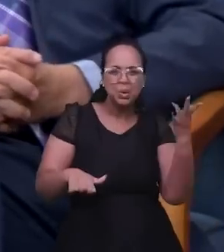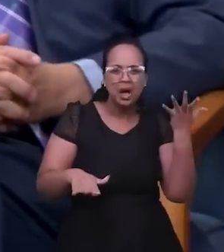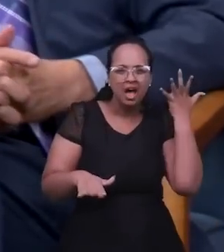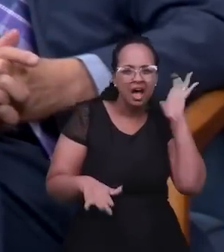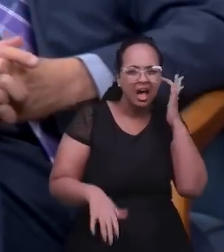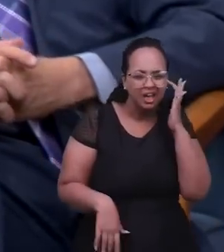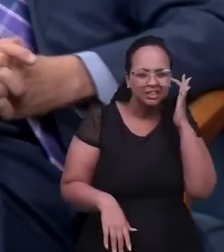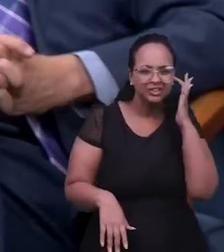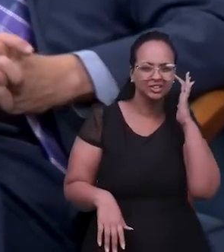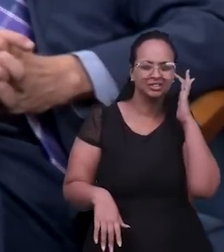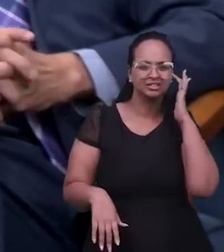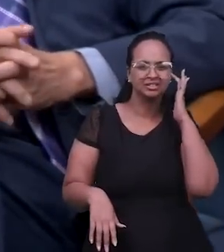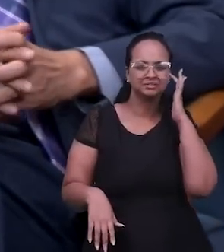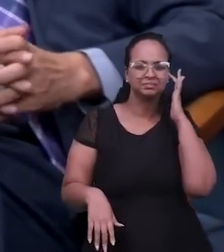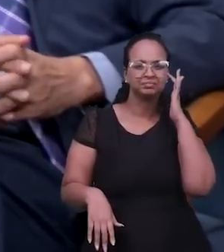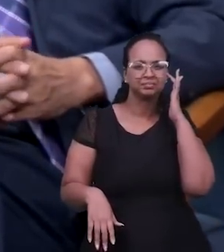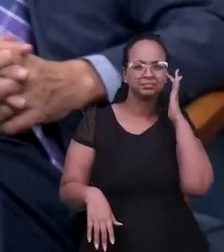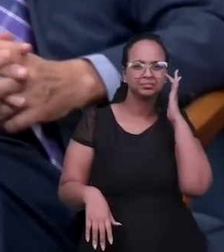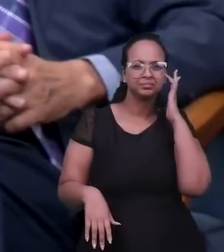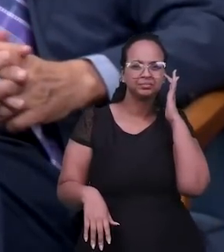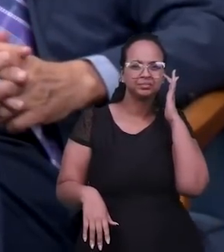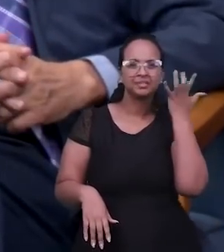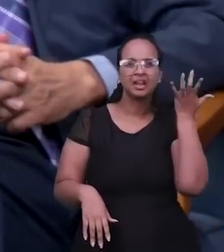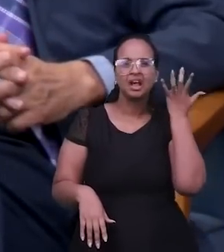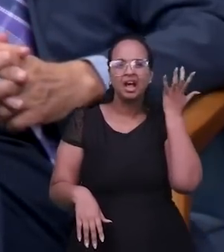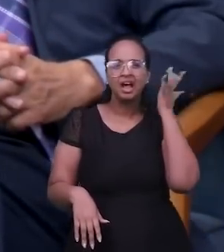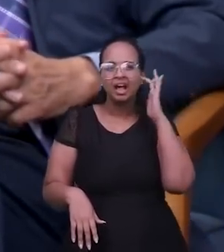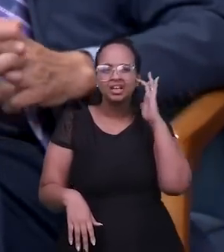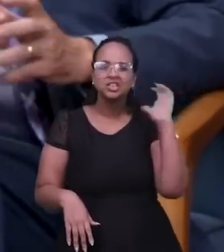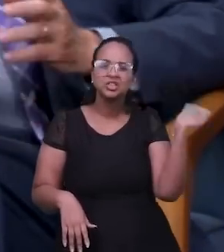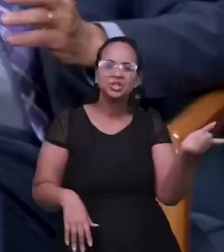As pessoas às vezes acham que